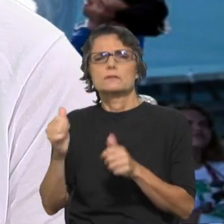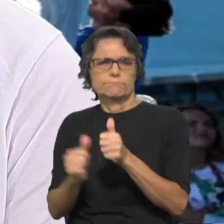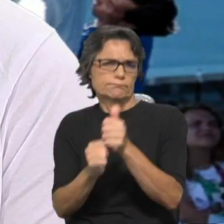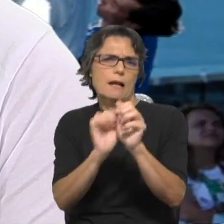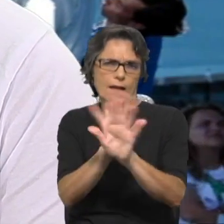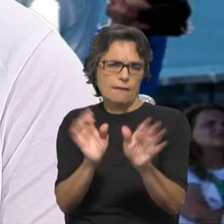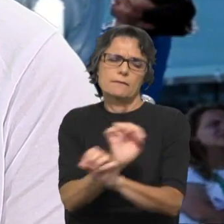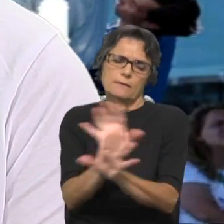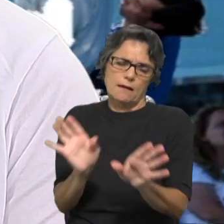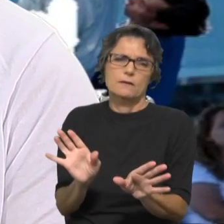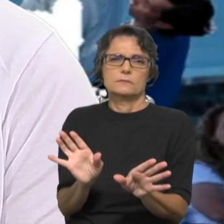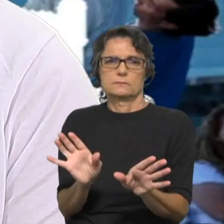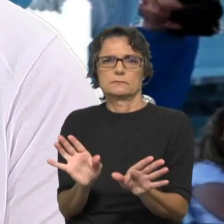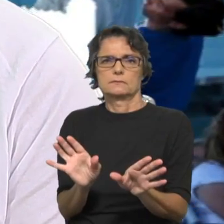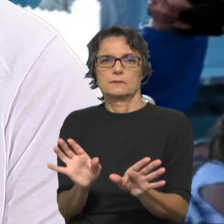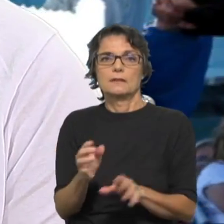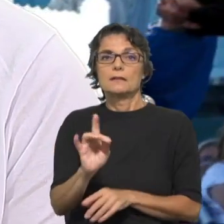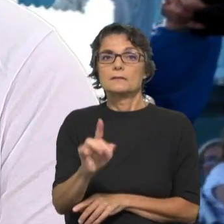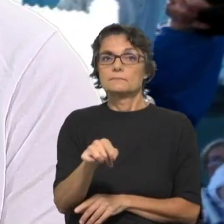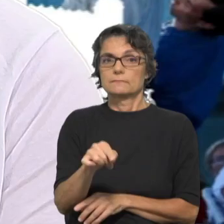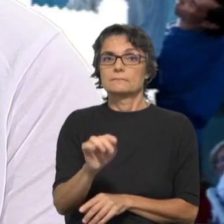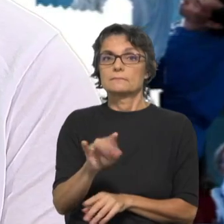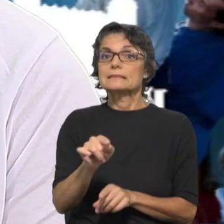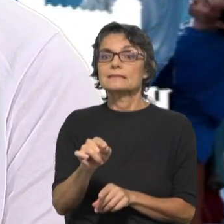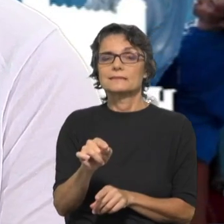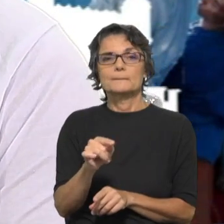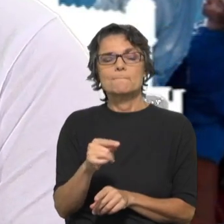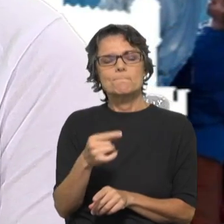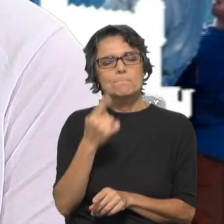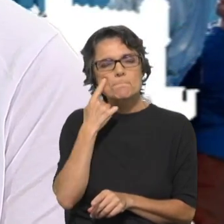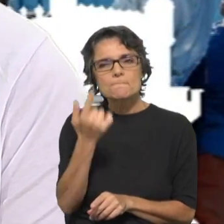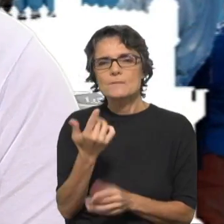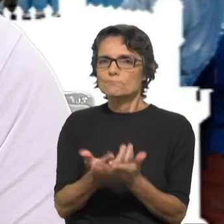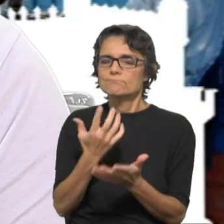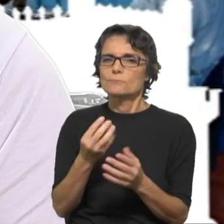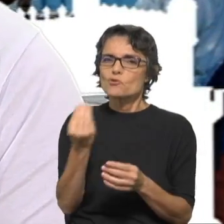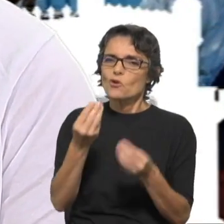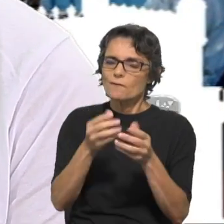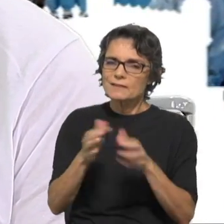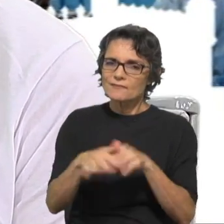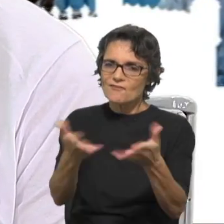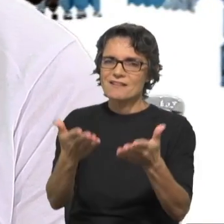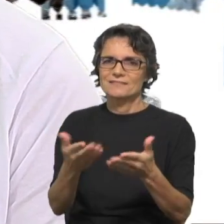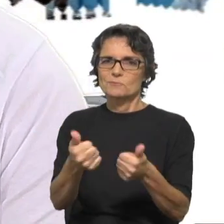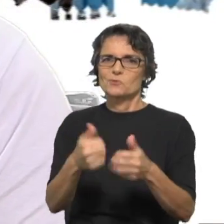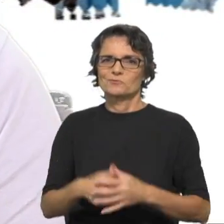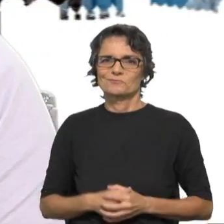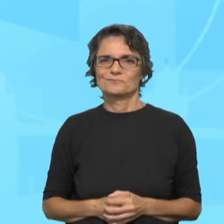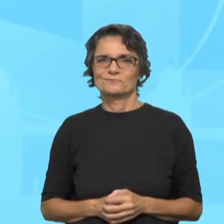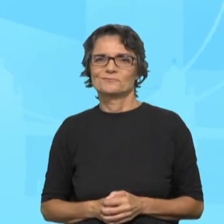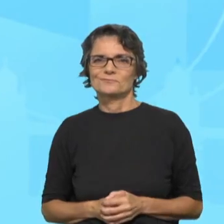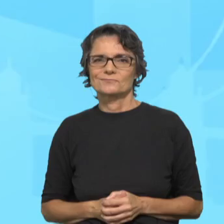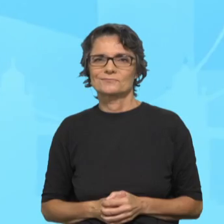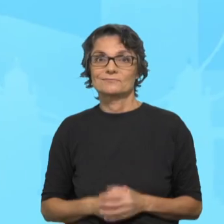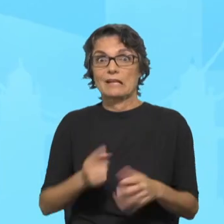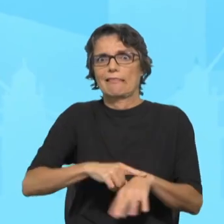que nos acompanham no caminho, mas conseguem liderar e isso é importante, os convívios. Muito brevemente, até porque enfim, o